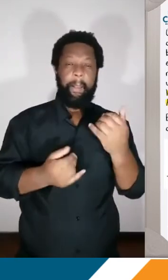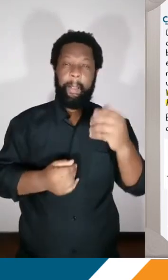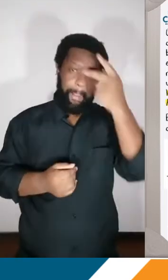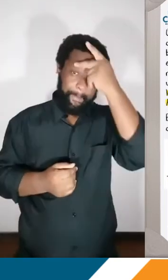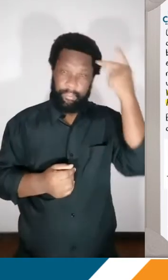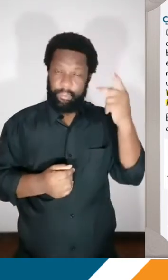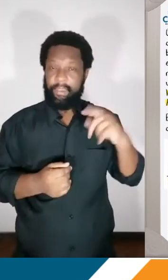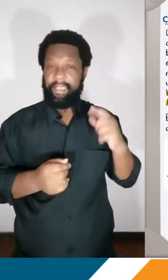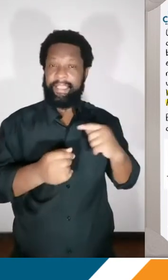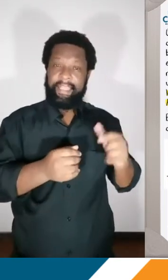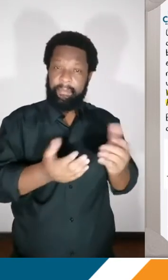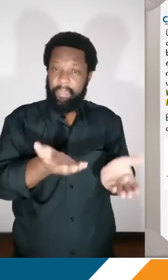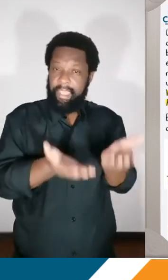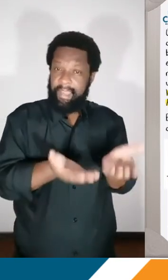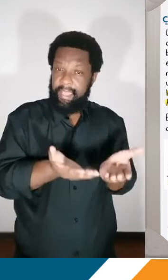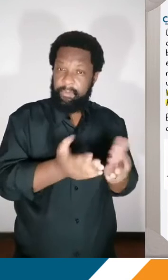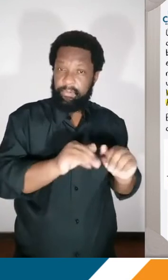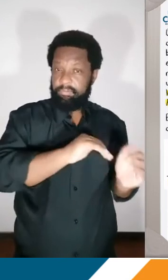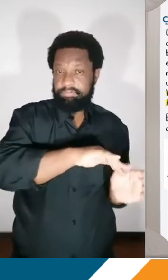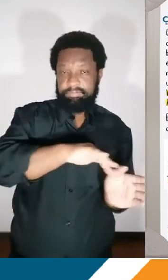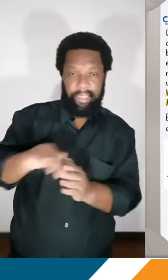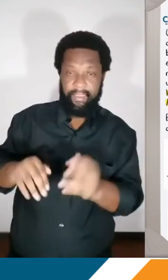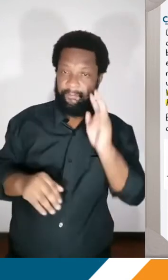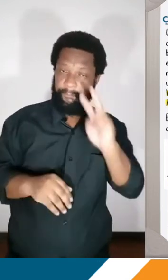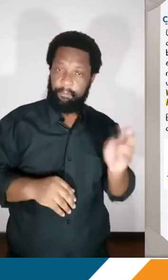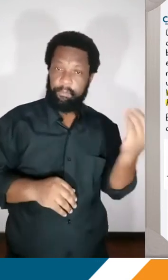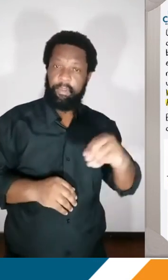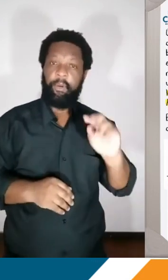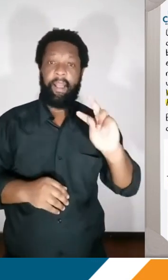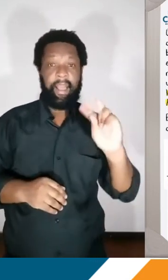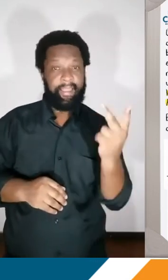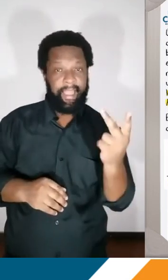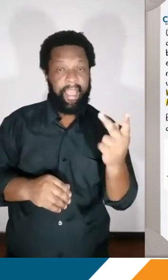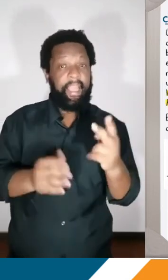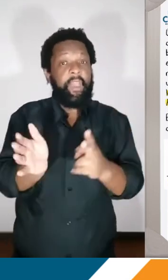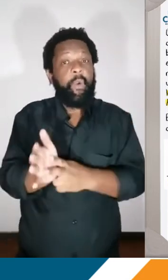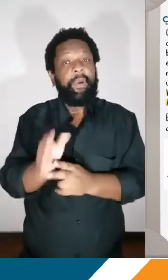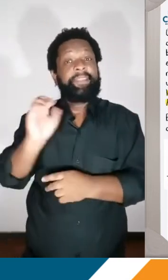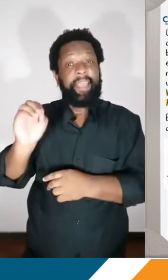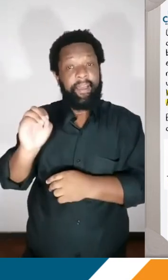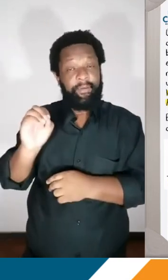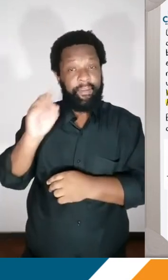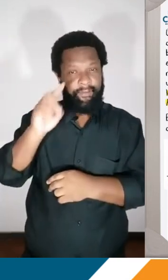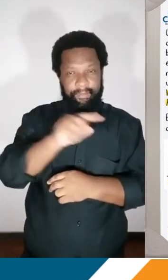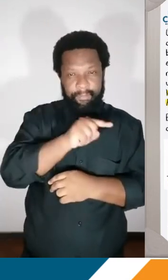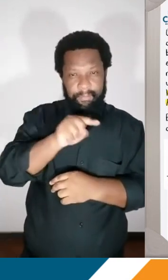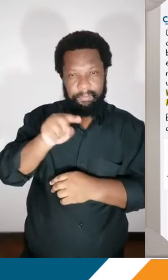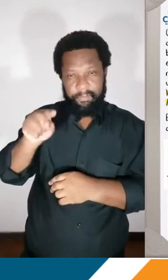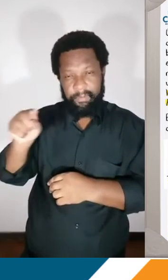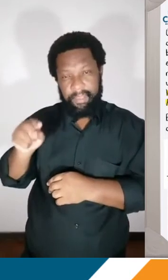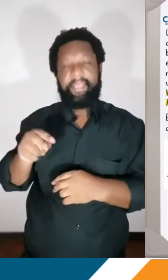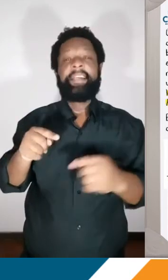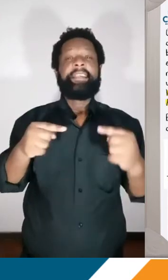estivesse saindo dessa posição de equilíbrio. Eu coloquei aqui o H igual a zero, né? Essa linha tracejada